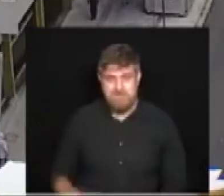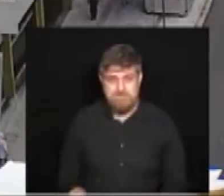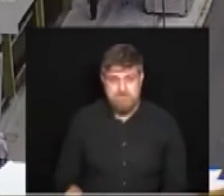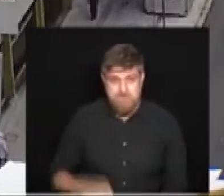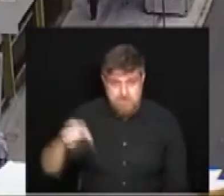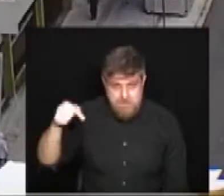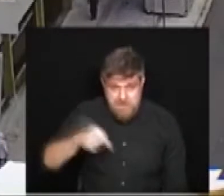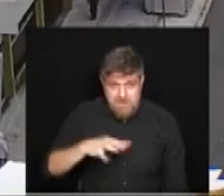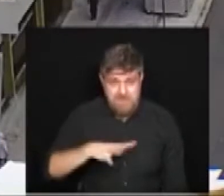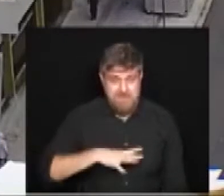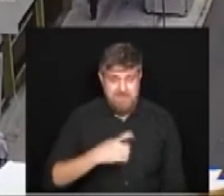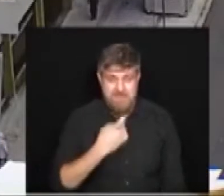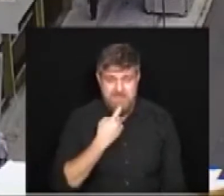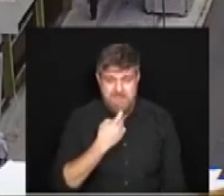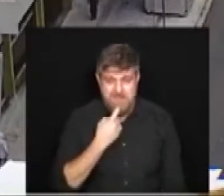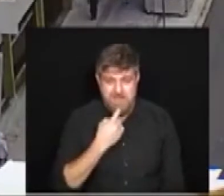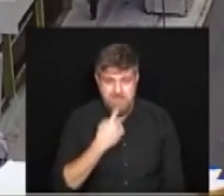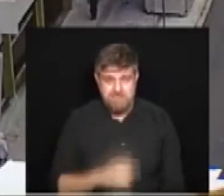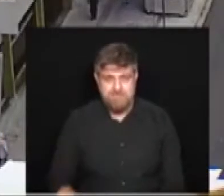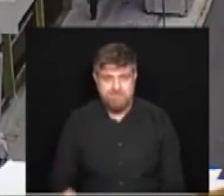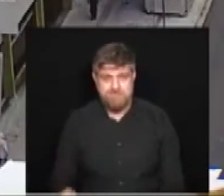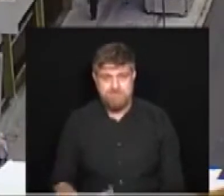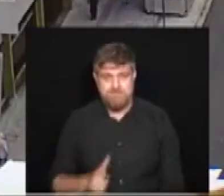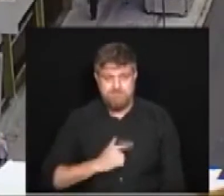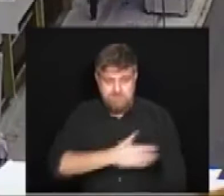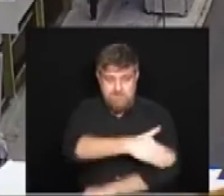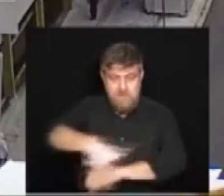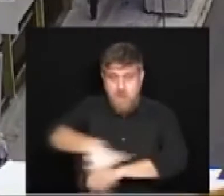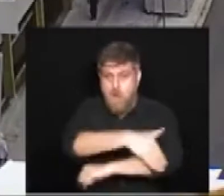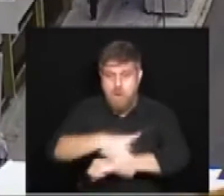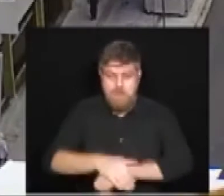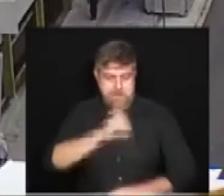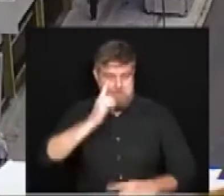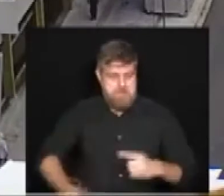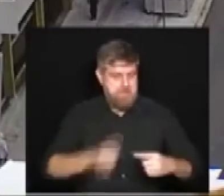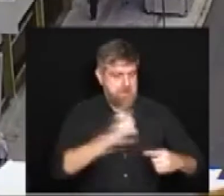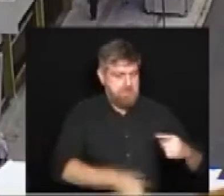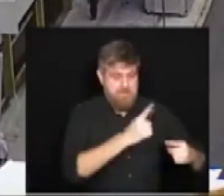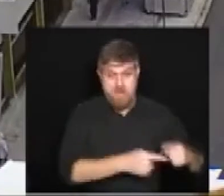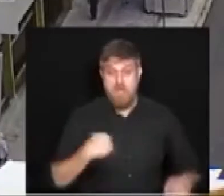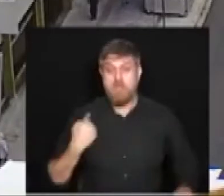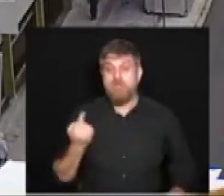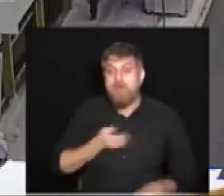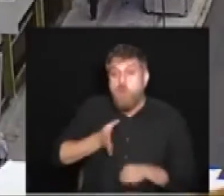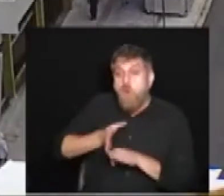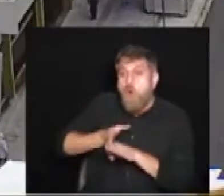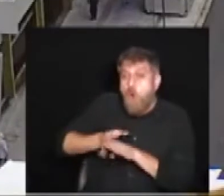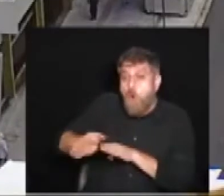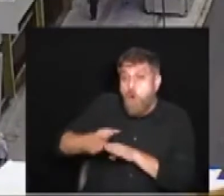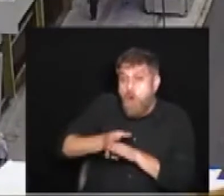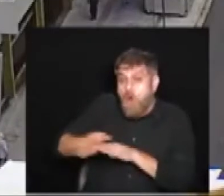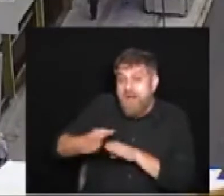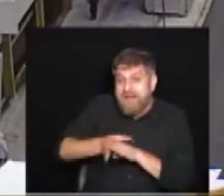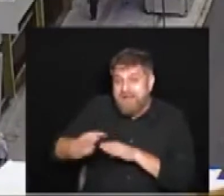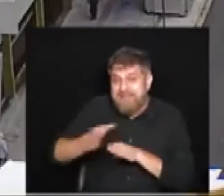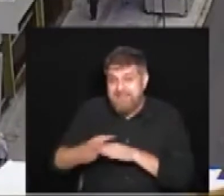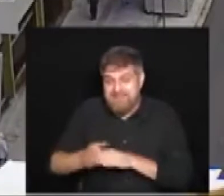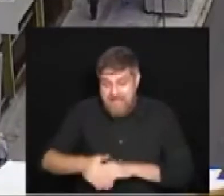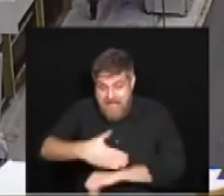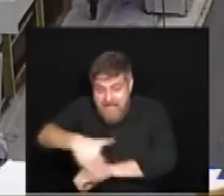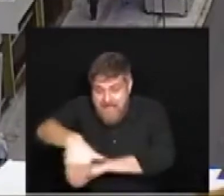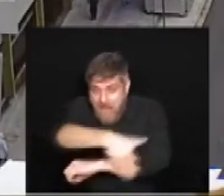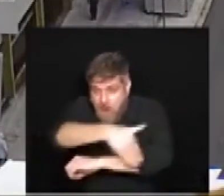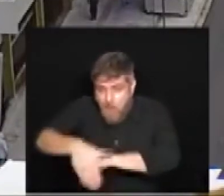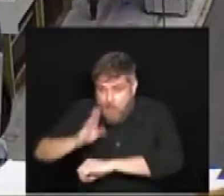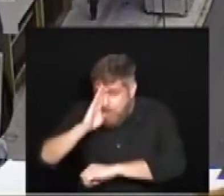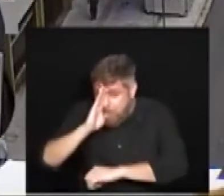aqui uma nomenclatura de ruas, mas a orientação é para que sejam artérias, né?